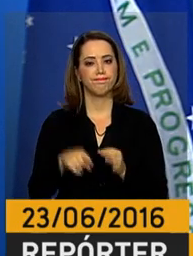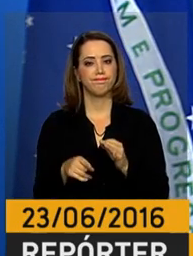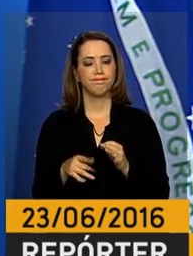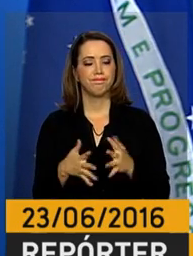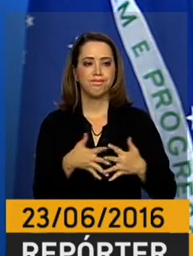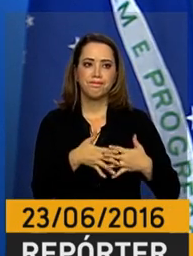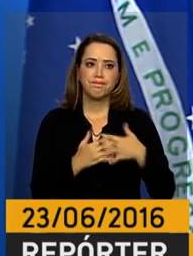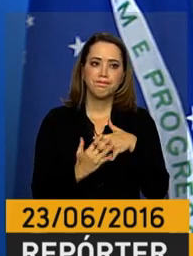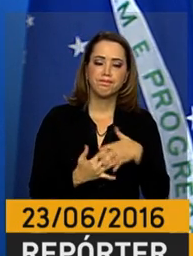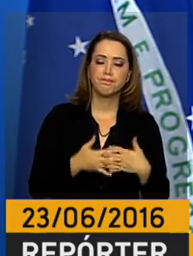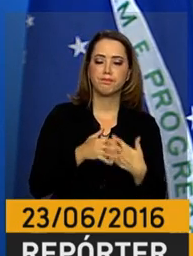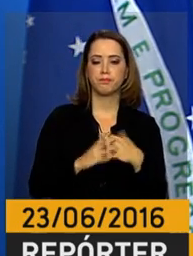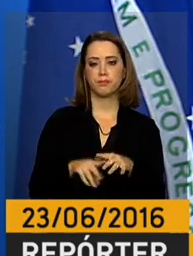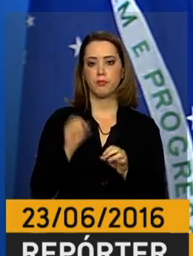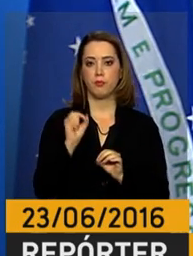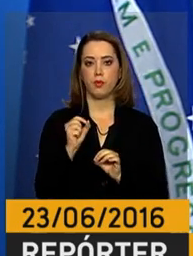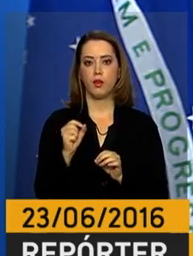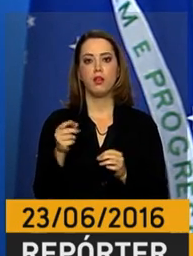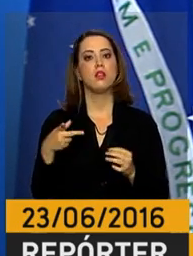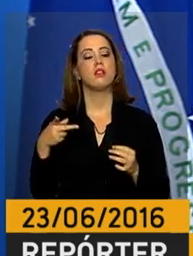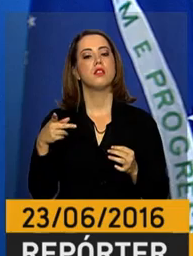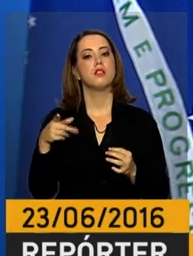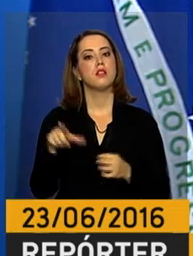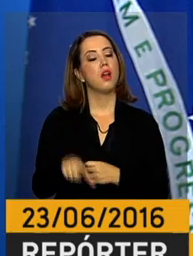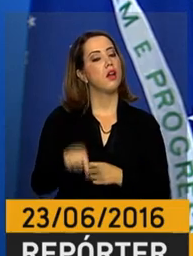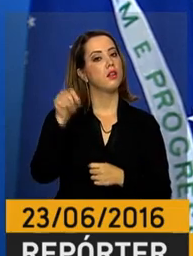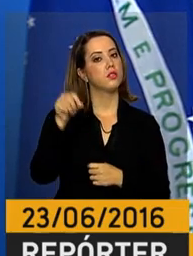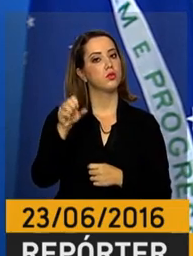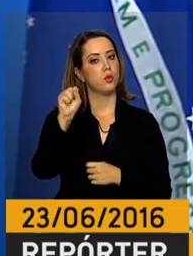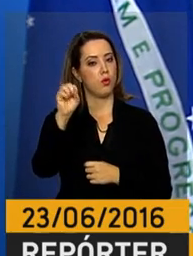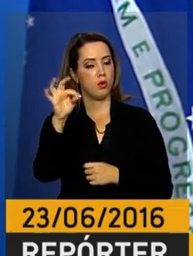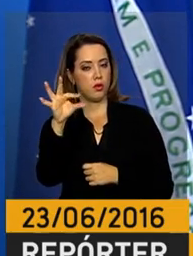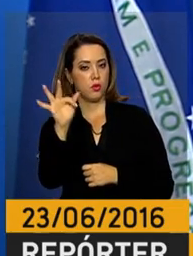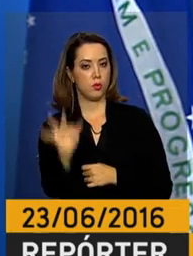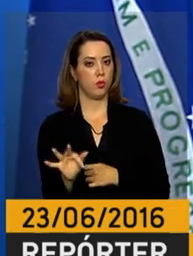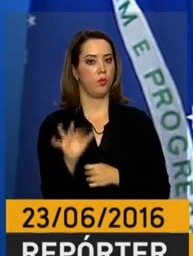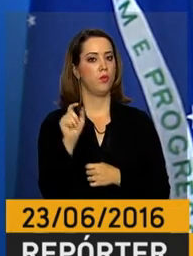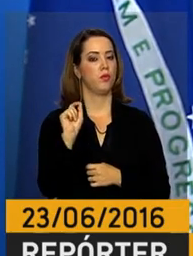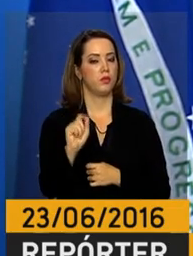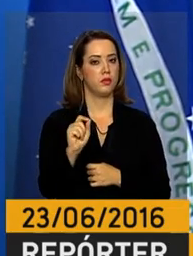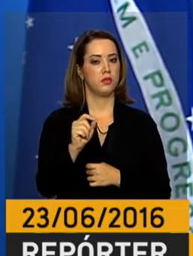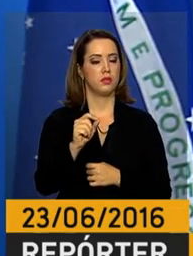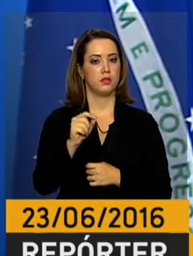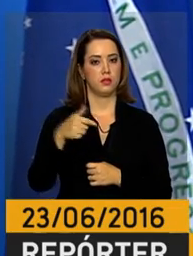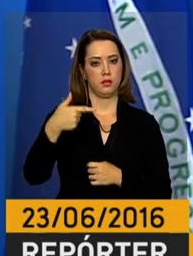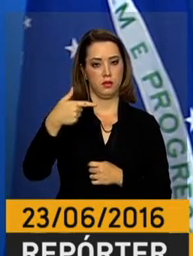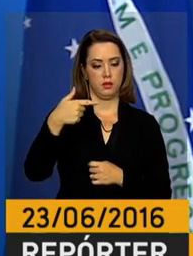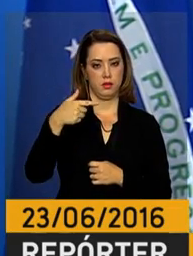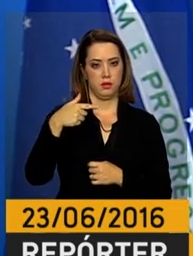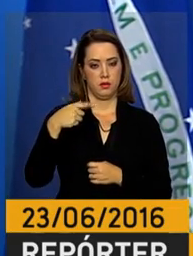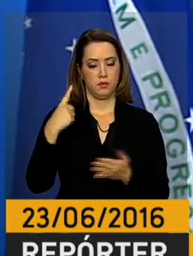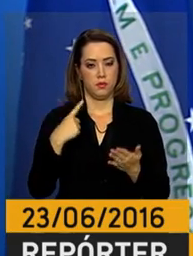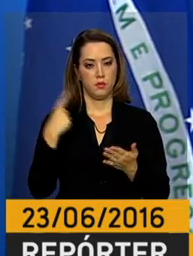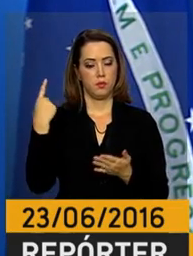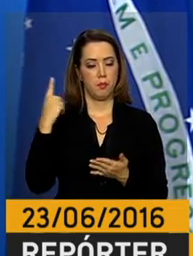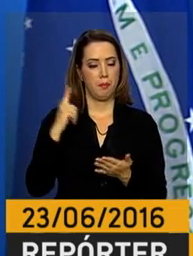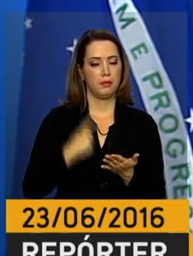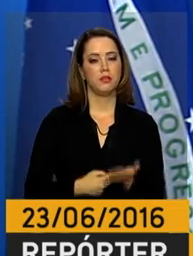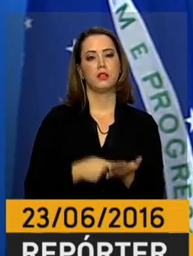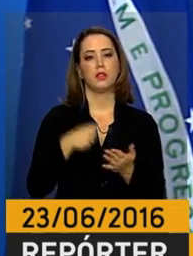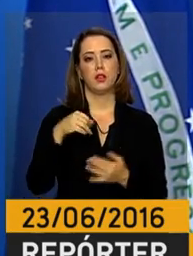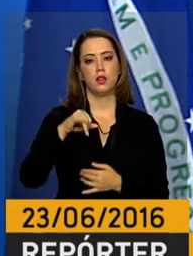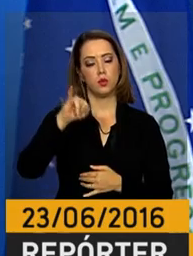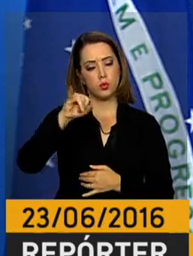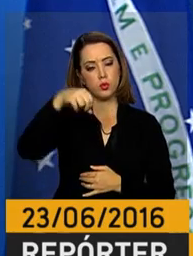sentido o acordo proferido pelo STF no mandado de injunção 712 sobre o direito de greve dos